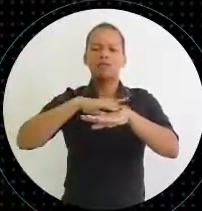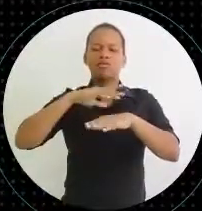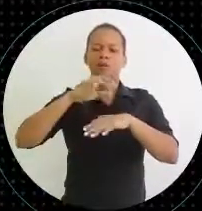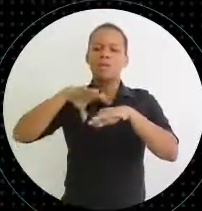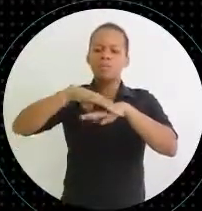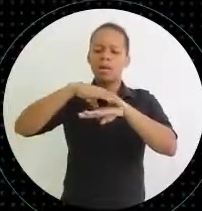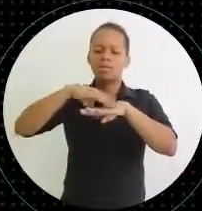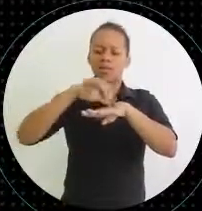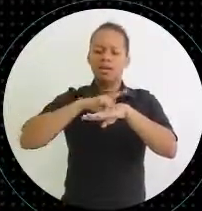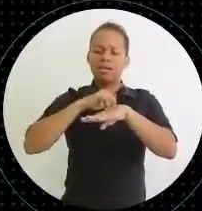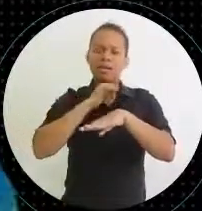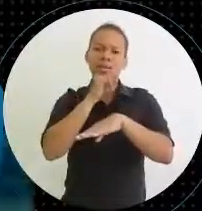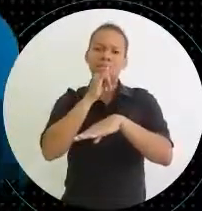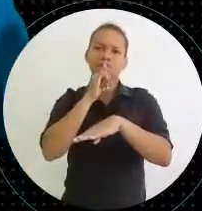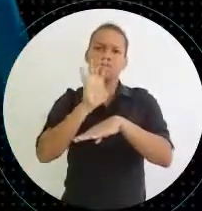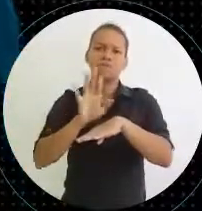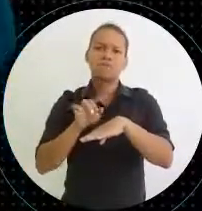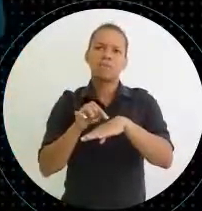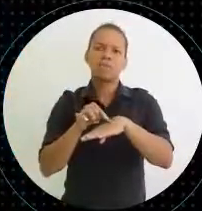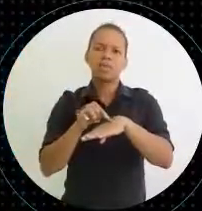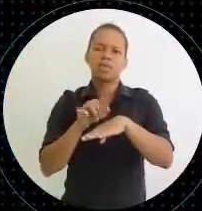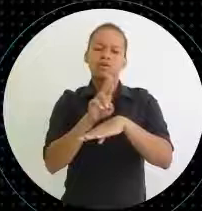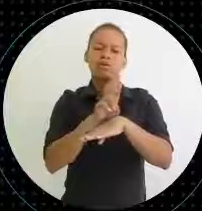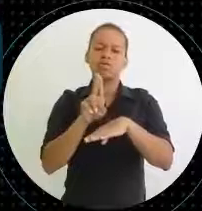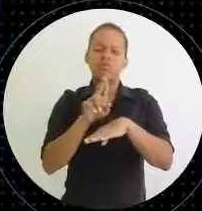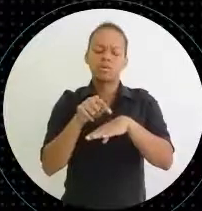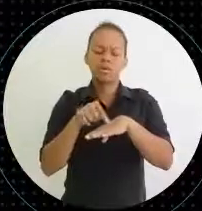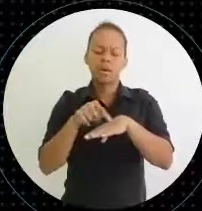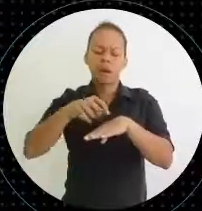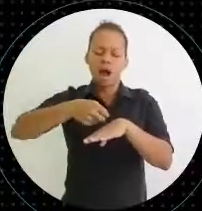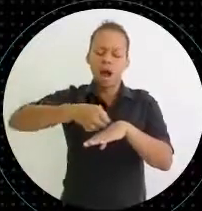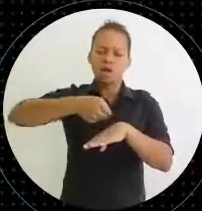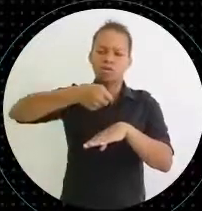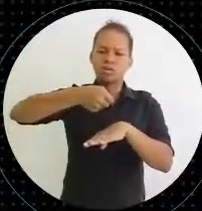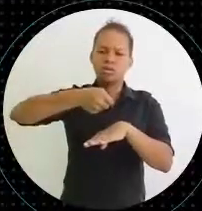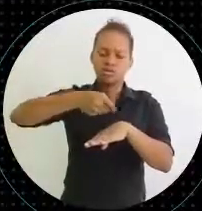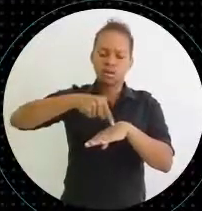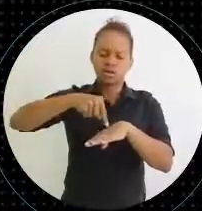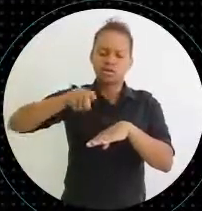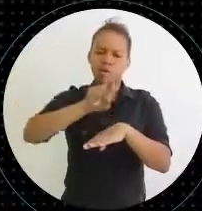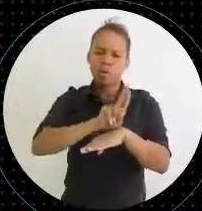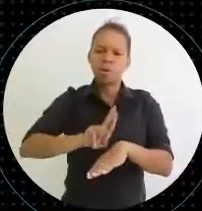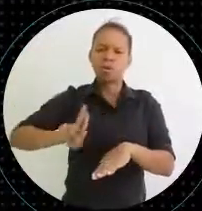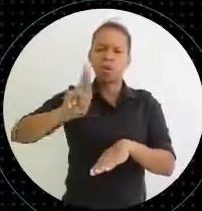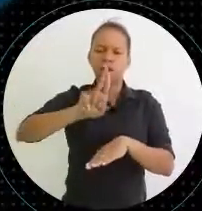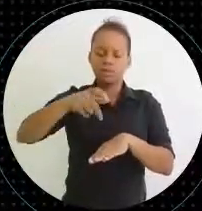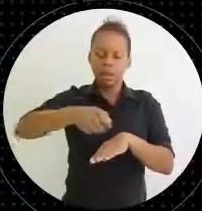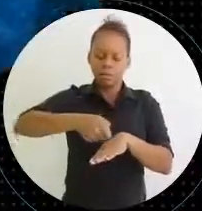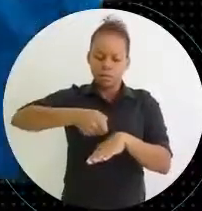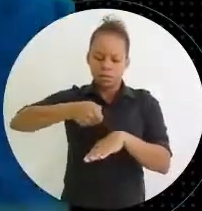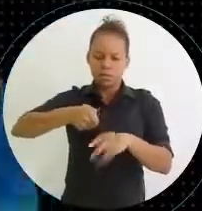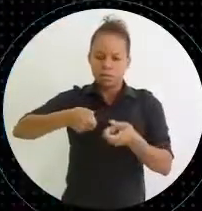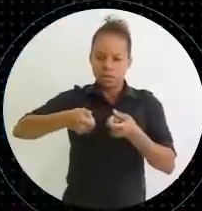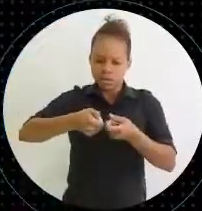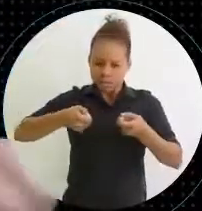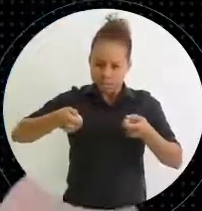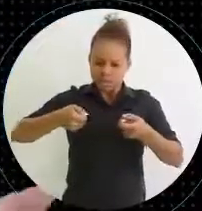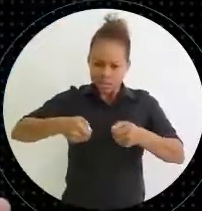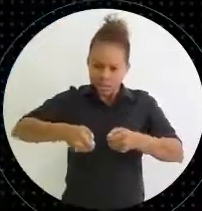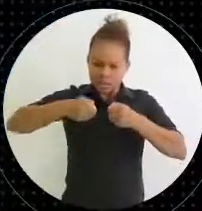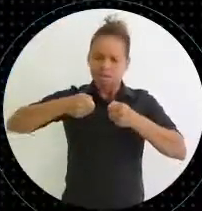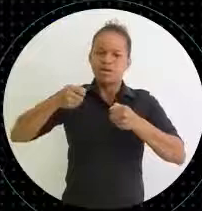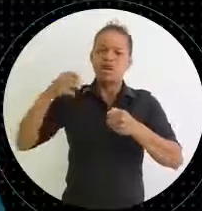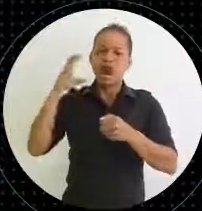tem, por exemplo, que é uma alcinha que você utiliza ela para puxar e calçar o sapato